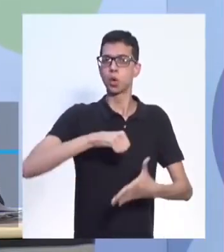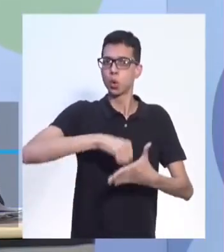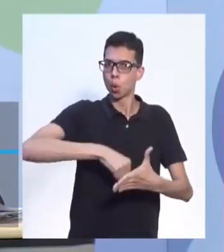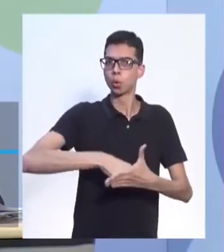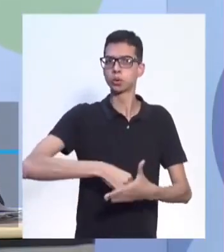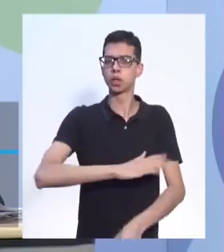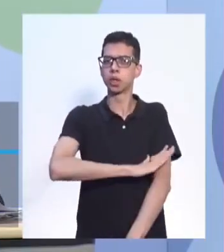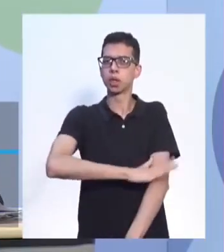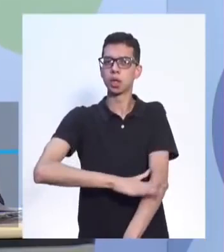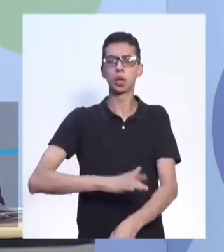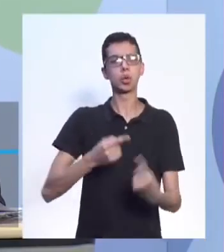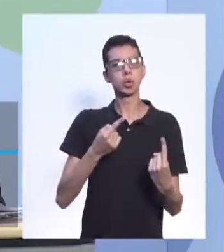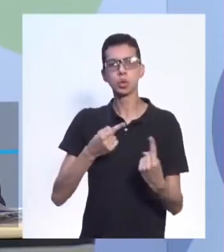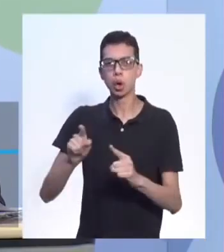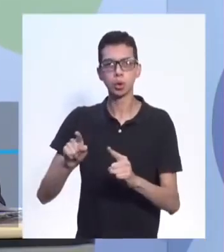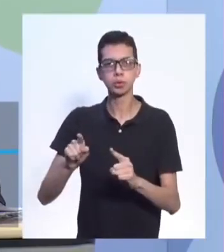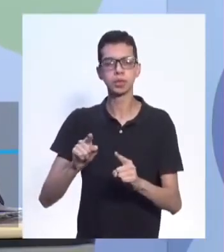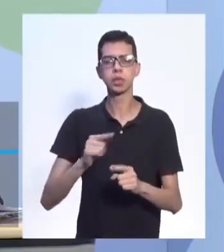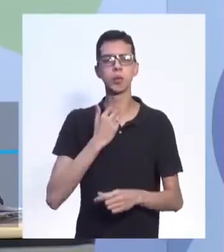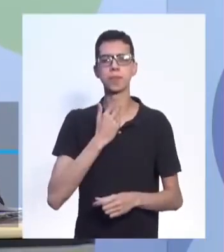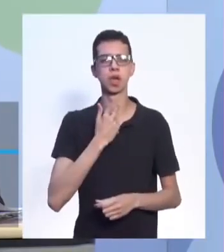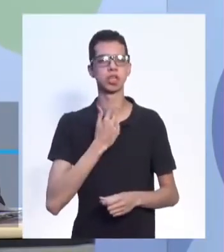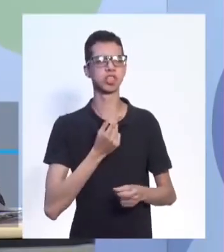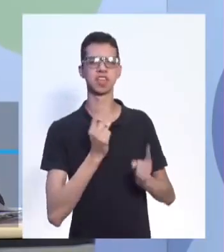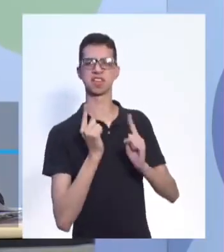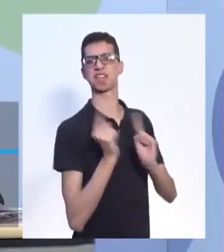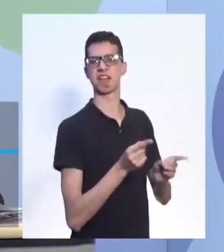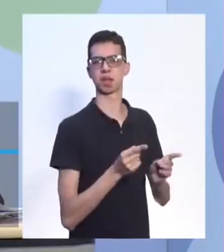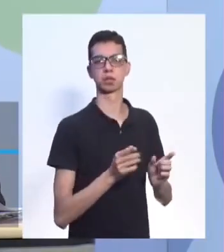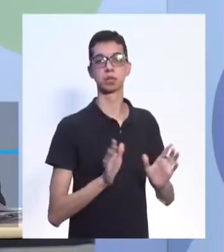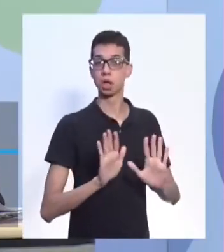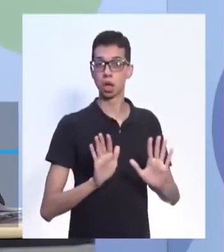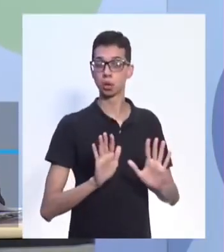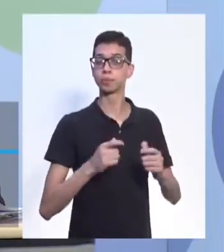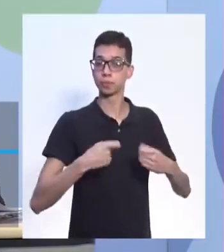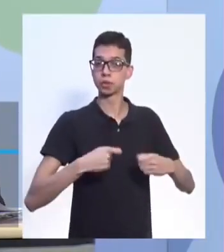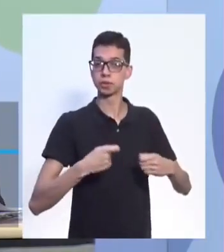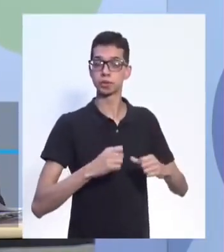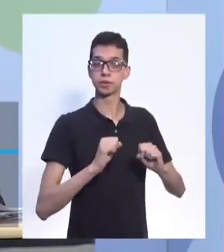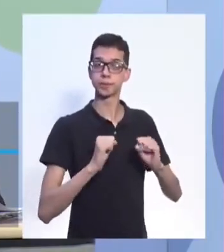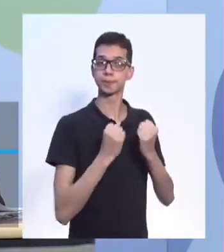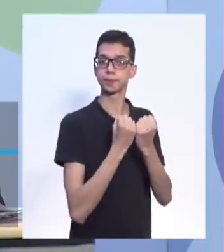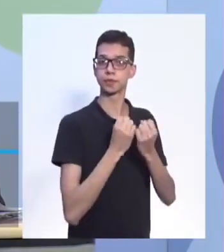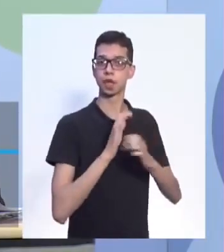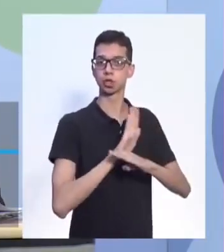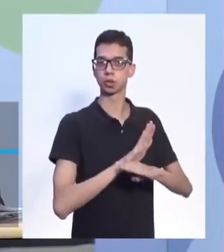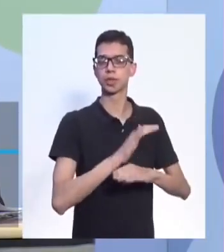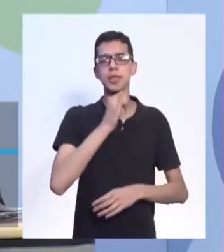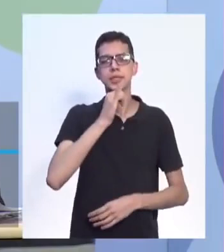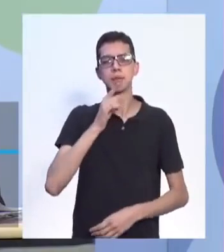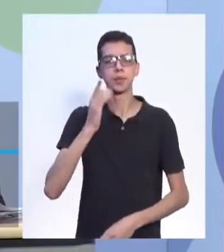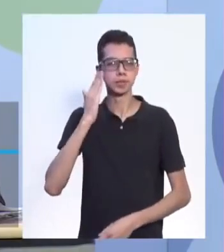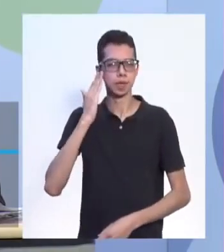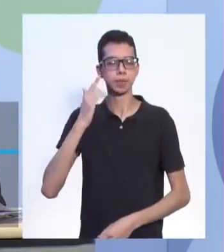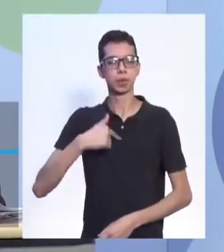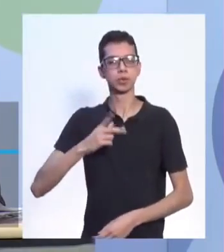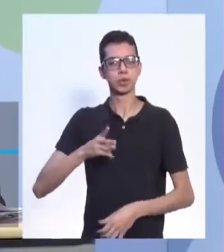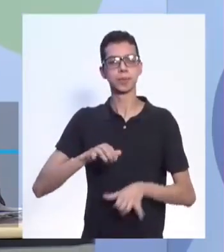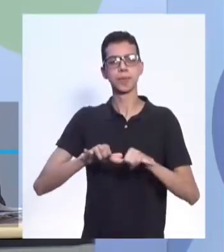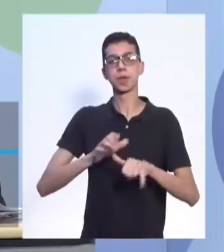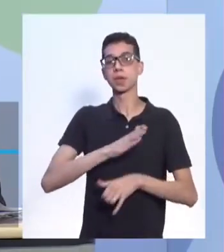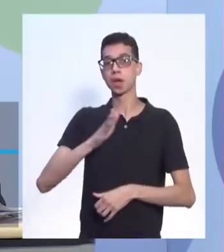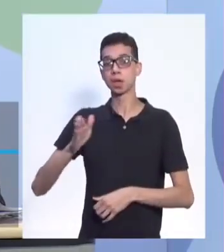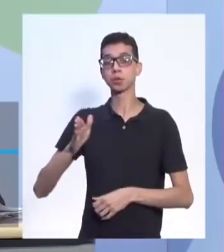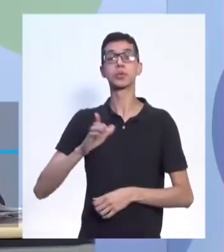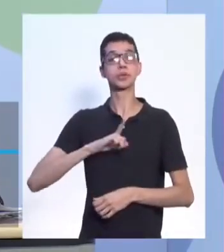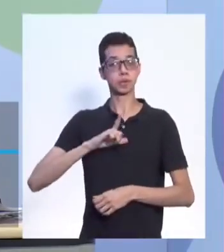sabe do seu privilégio. Então, por exemplo, quando eu vou no mercado, até hoje, o segurança vai atrás de mim, aqui na Paulista. Quando eu fui